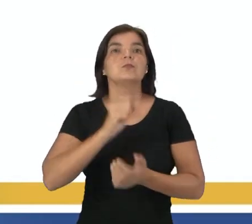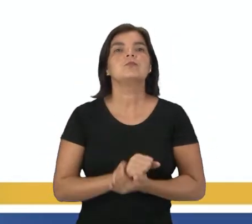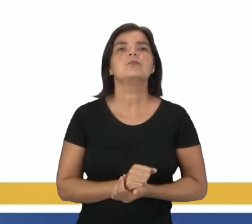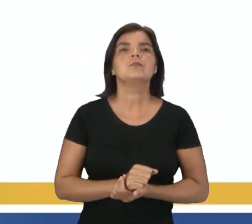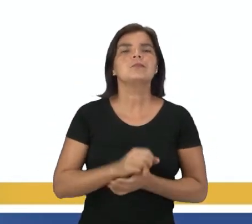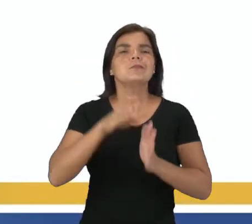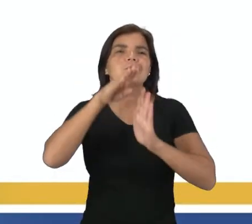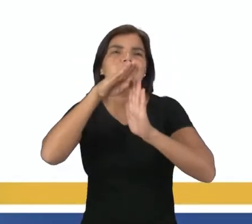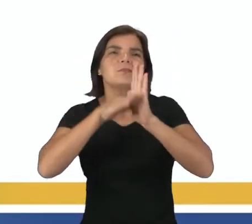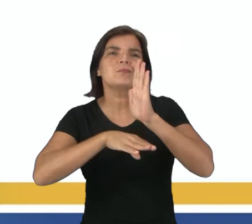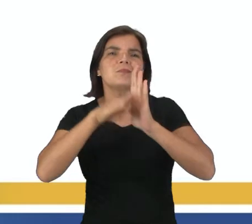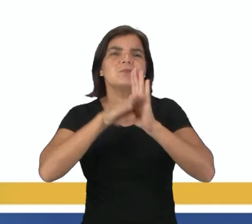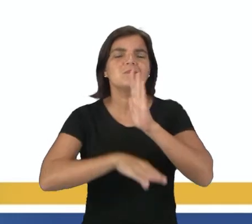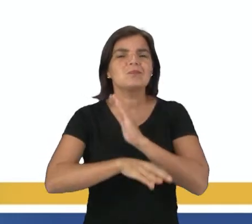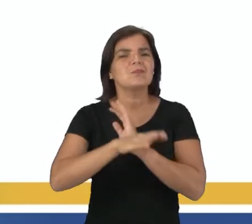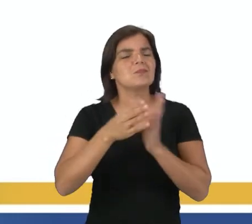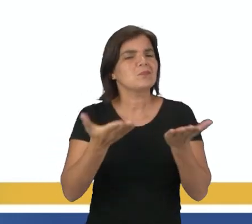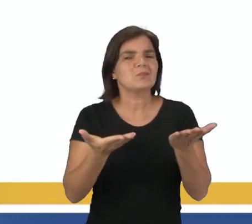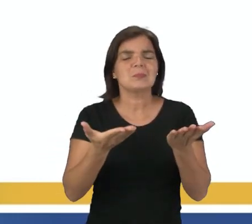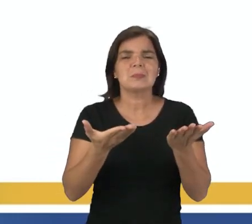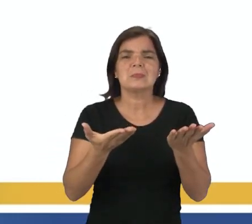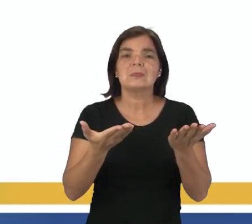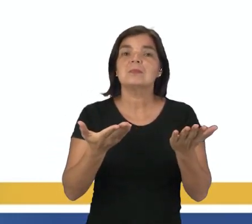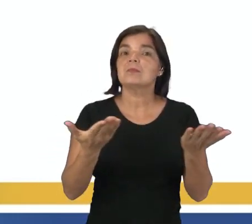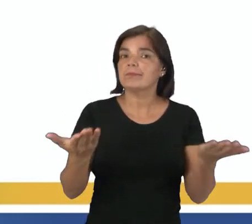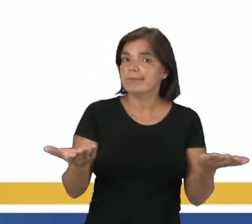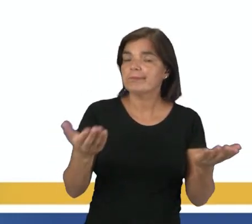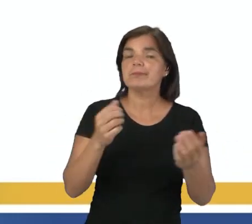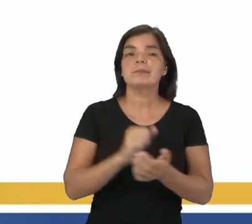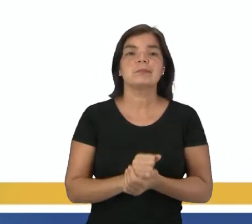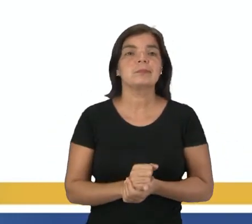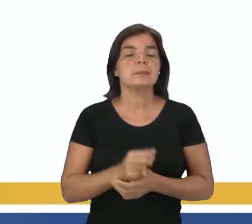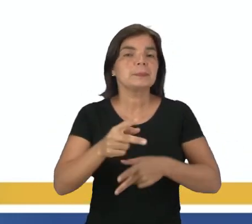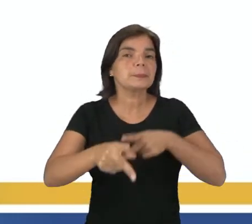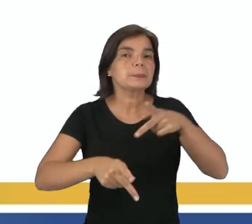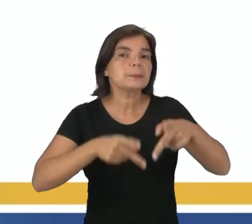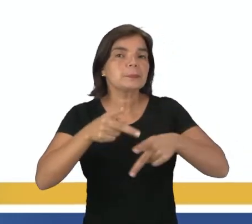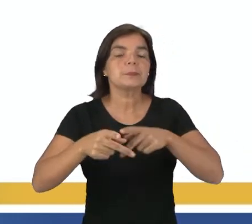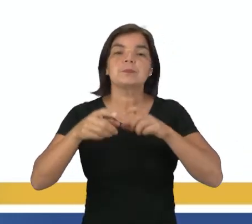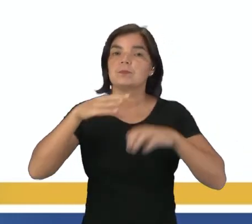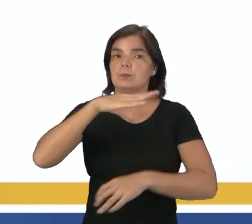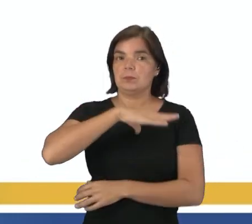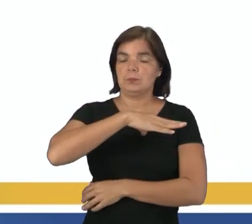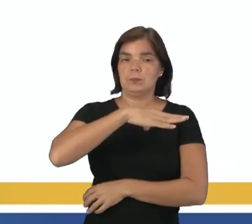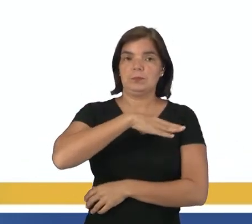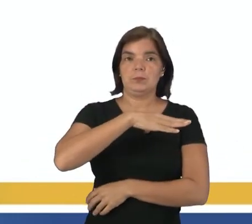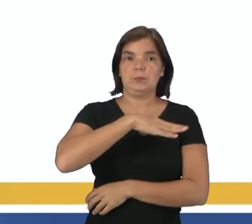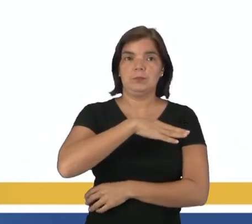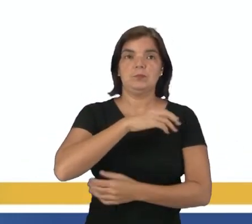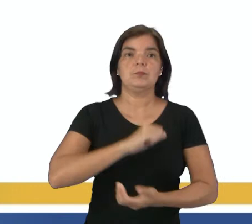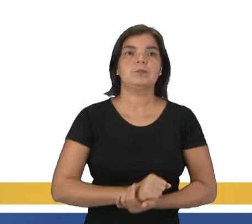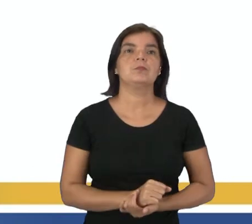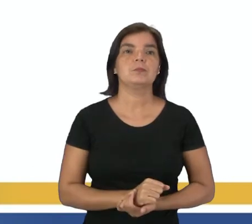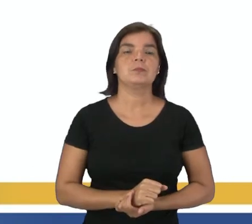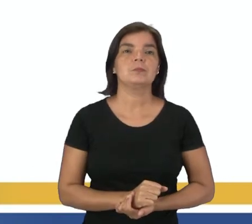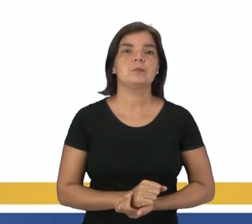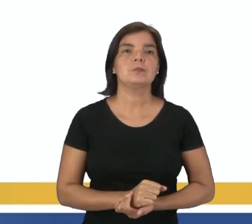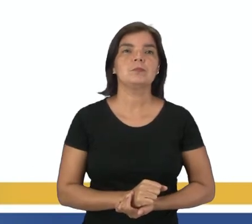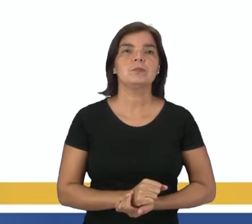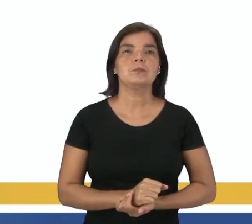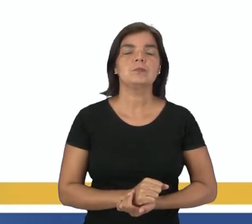em queda é sem interrupção nenhum enquanto que a população urbana que esse esse